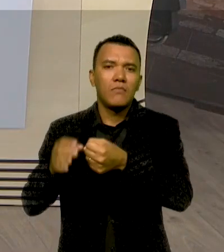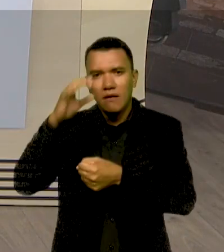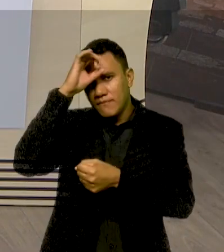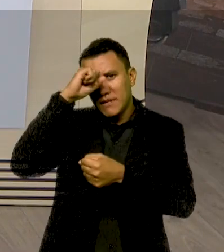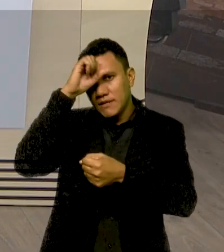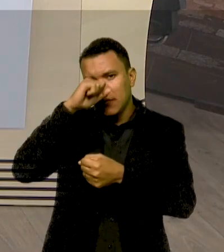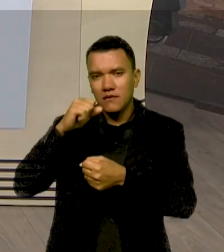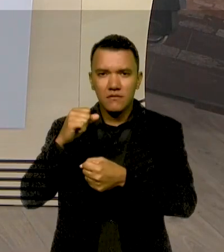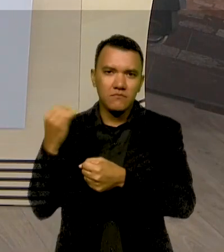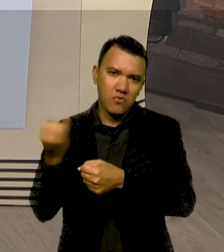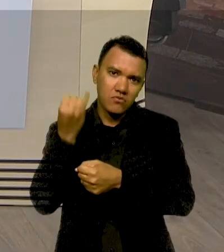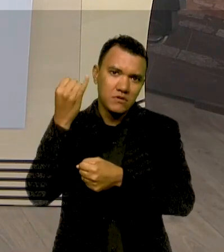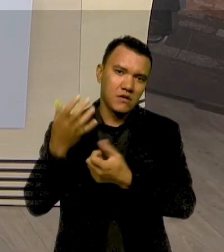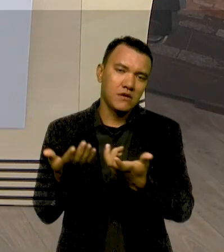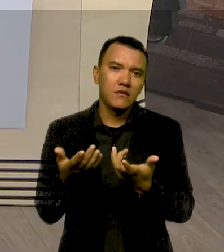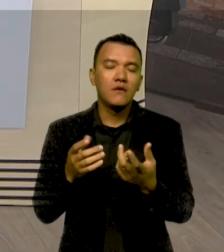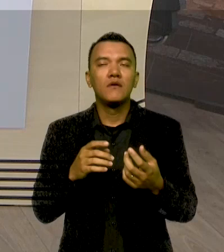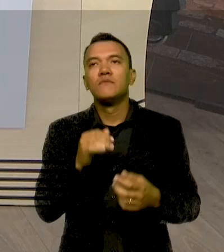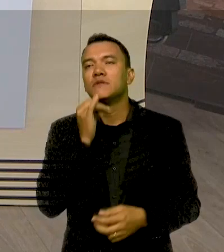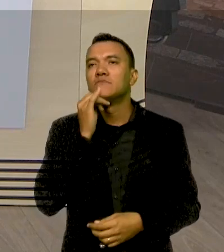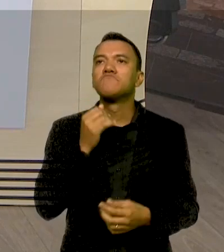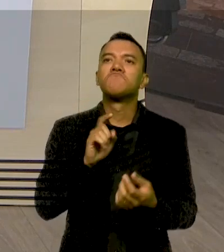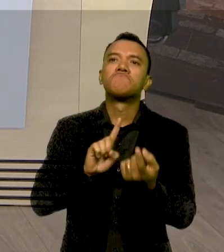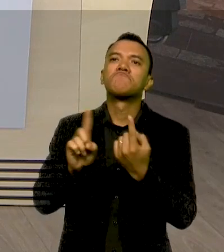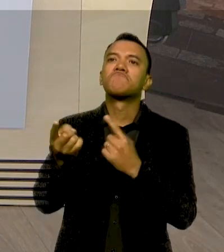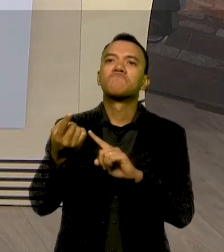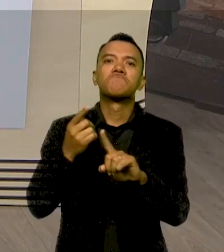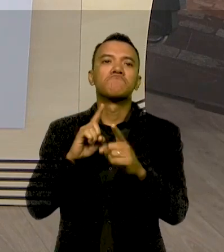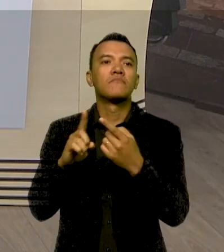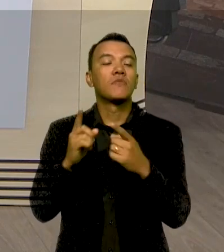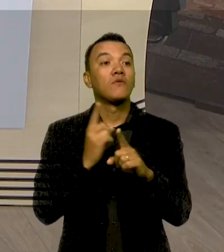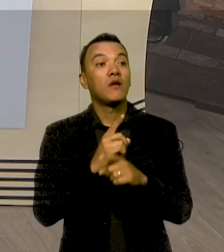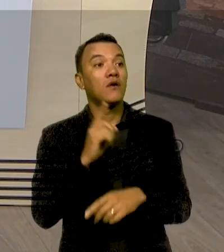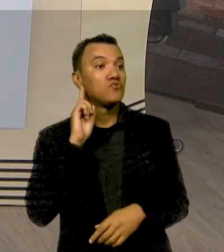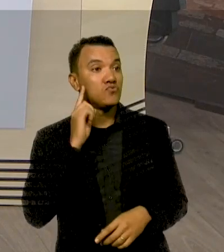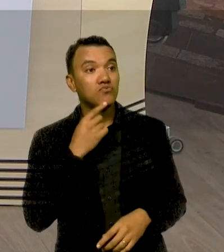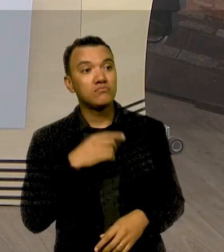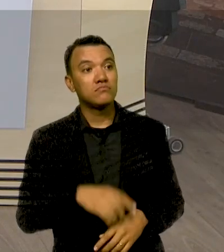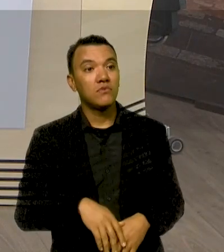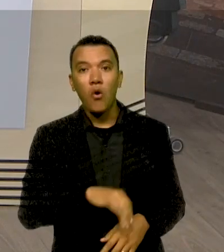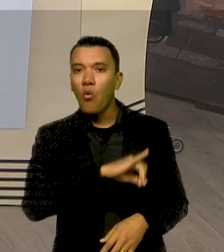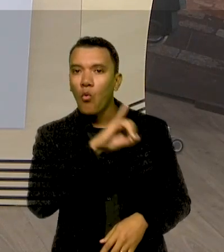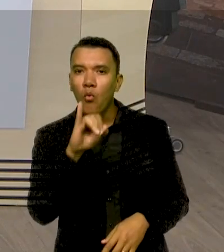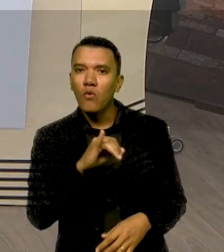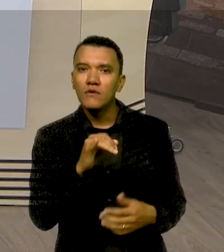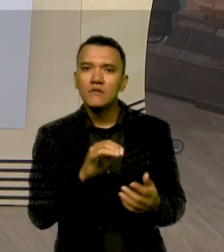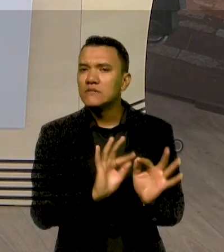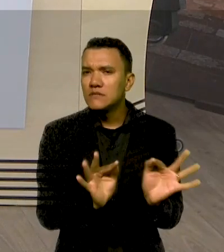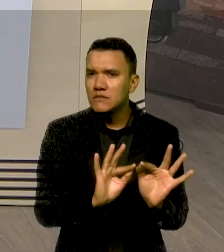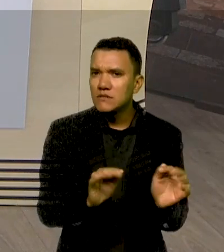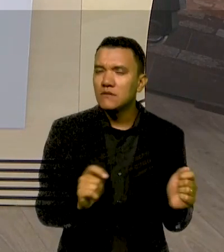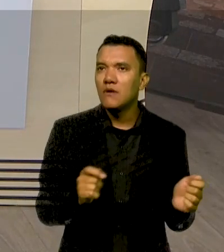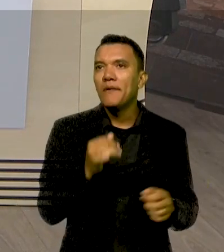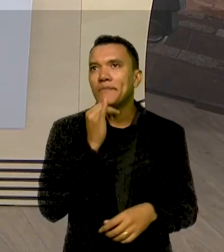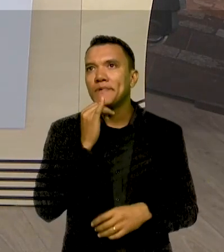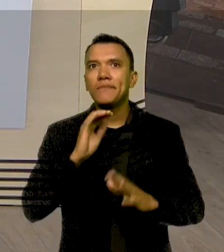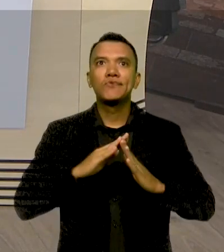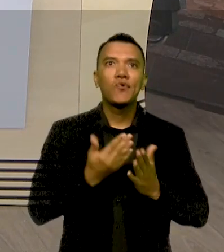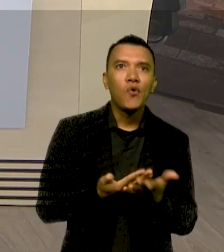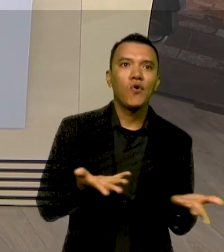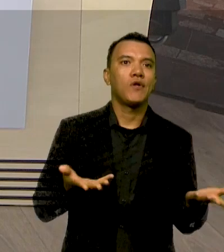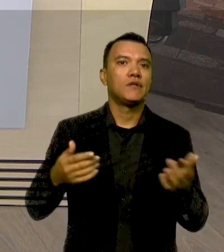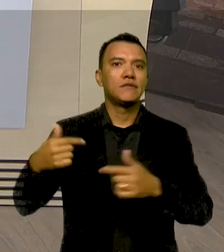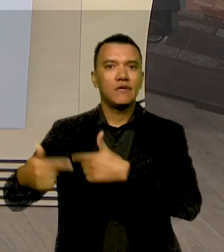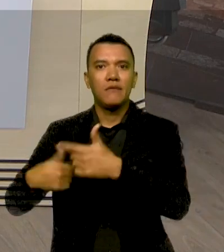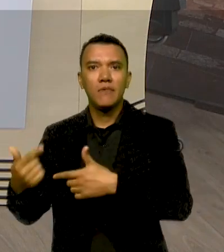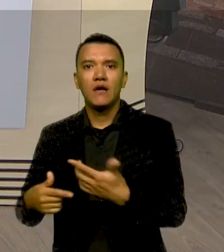situação cotidiana de encontrar essa pessoa, de na escola do seu filho tem uma pessoa surda, no seu local de trabalho tem uma pessoa surda, isso faz muita